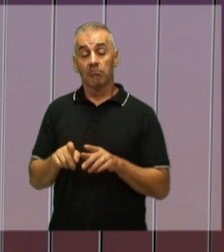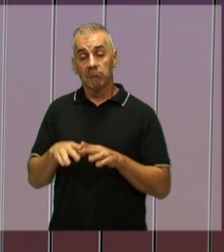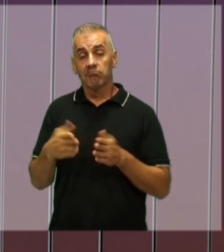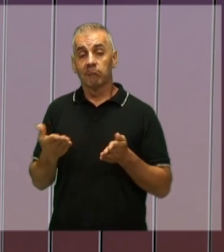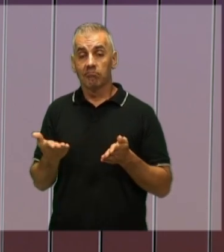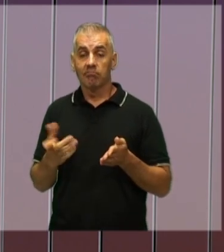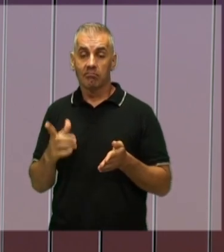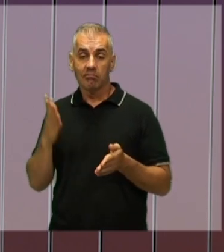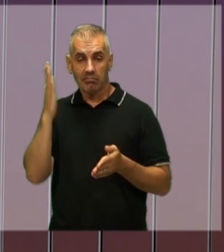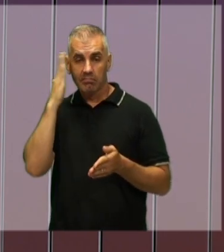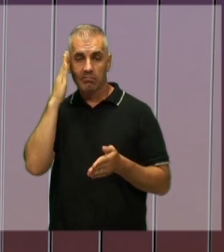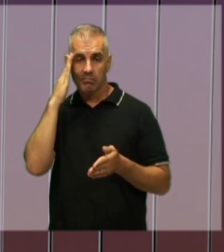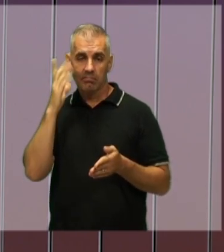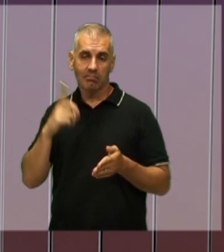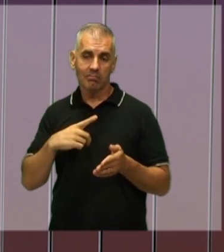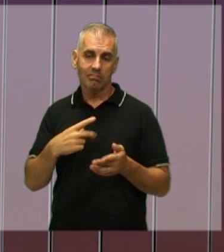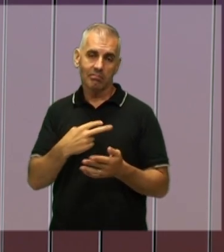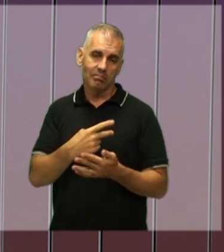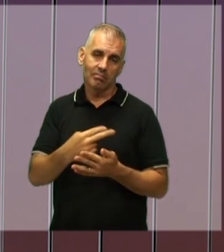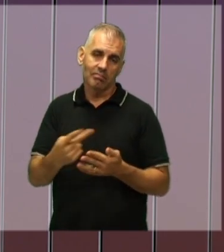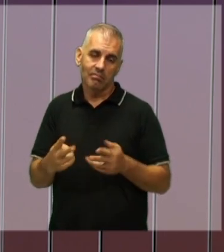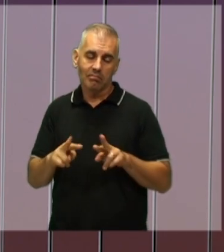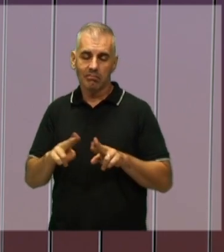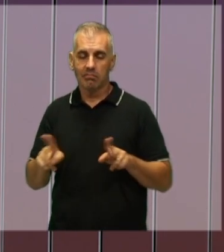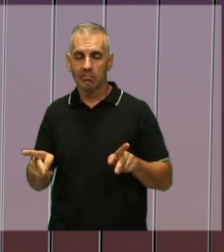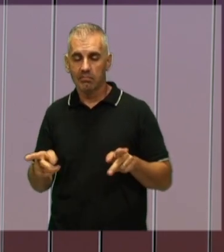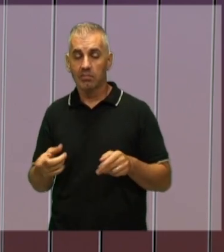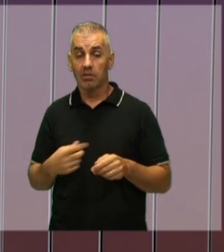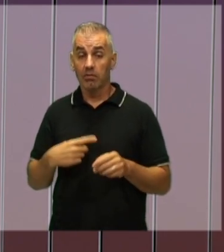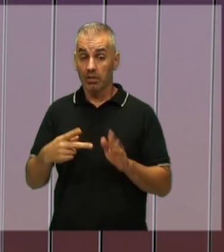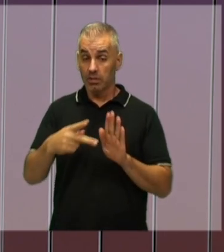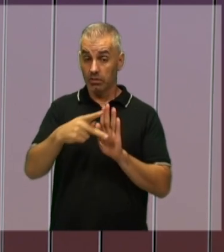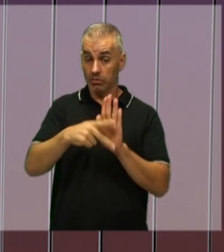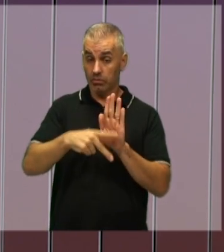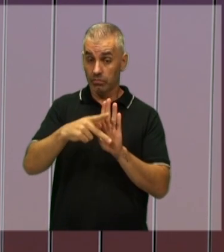assim. Então, esse projeto é para justamente